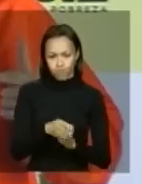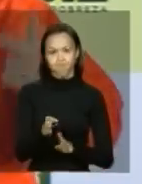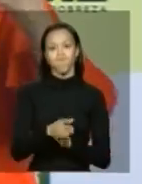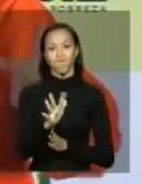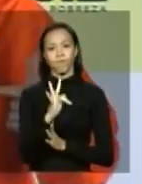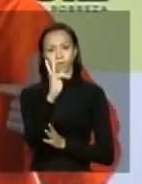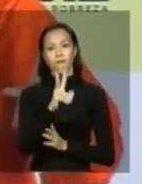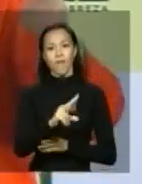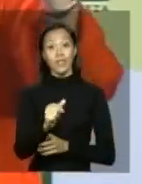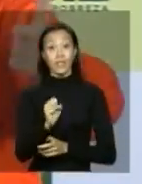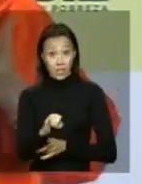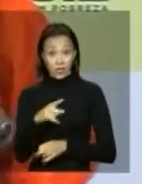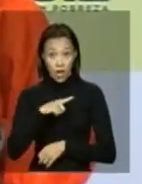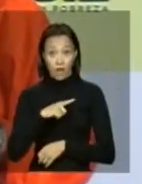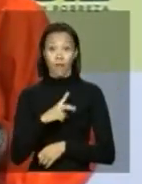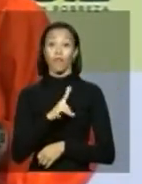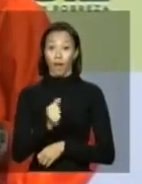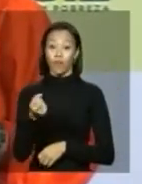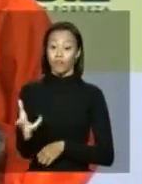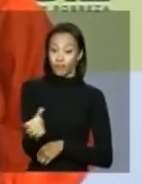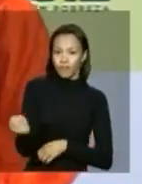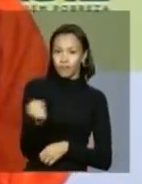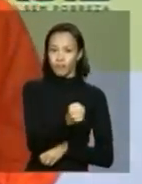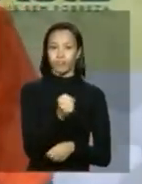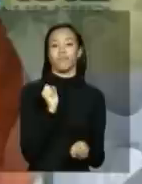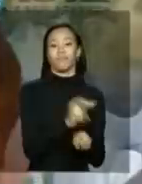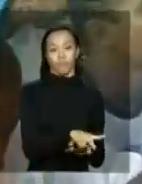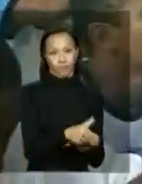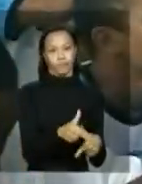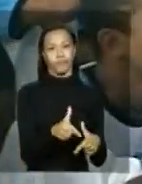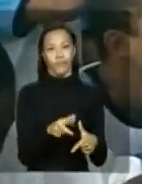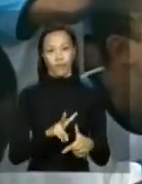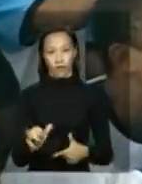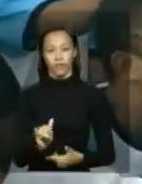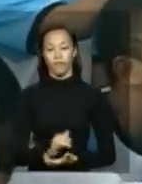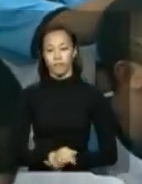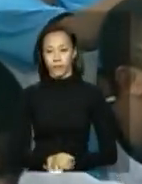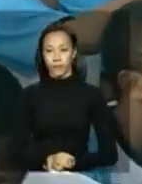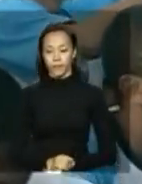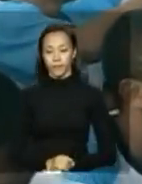E, se tem, será empregado.